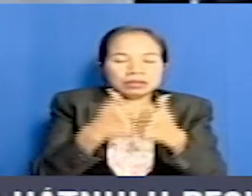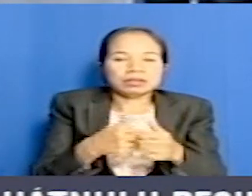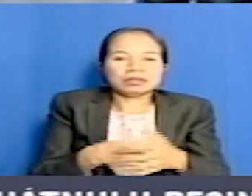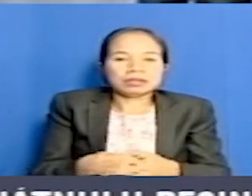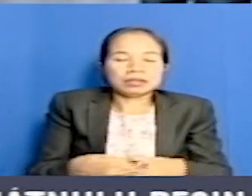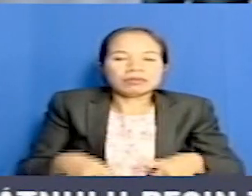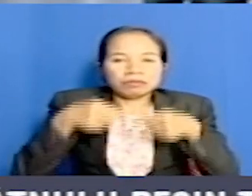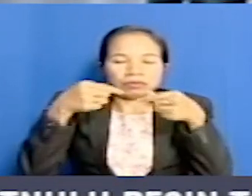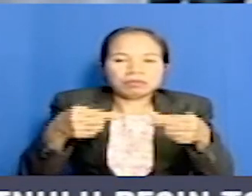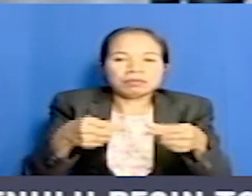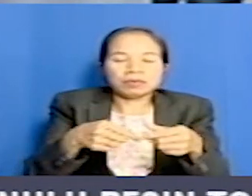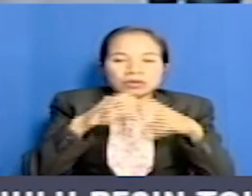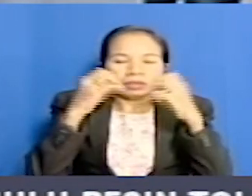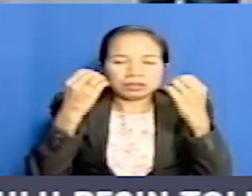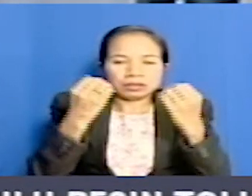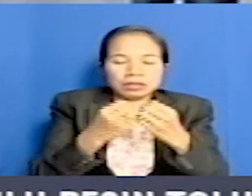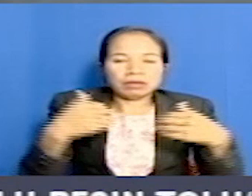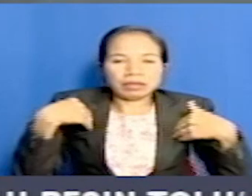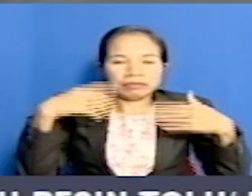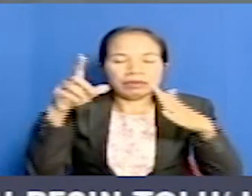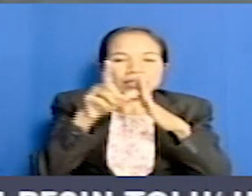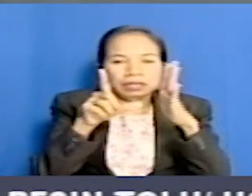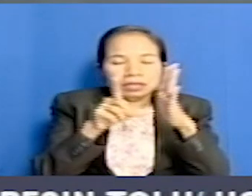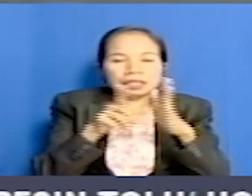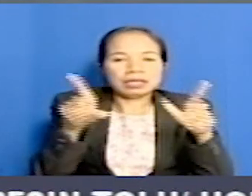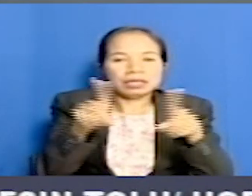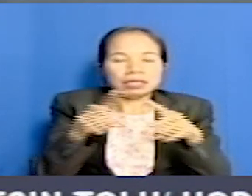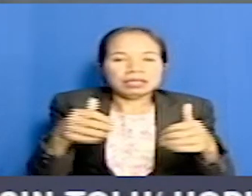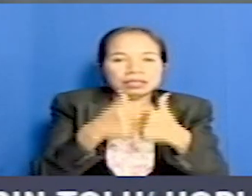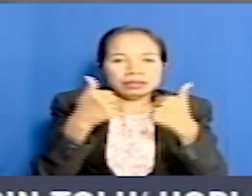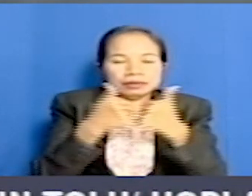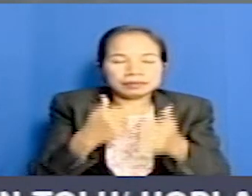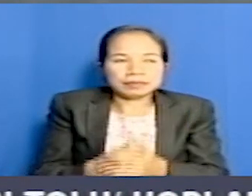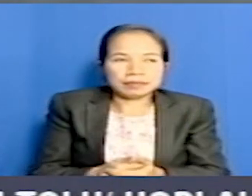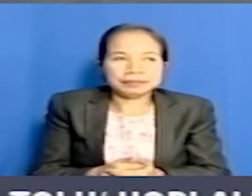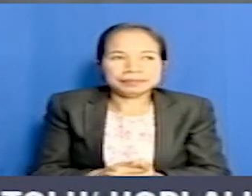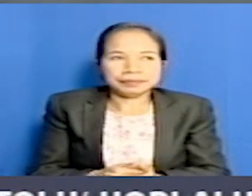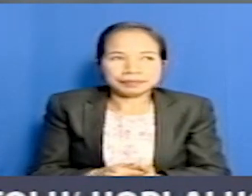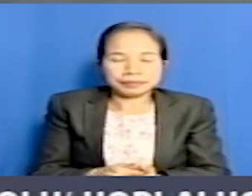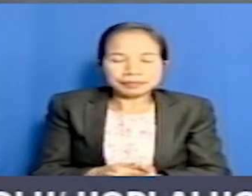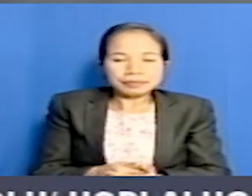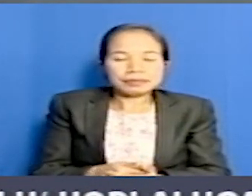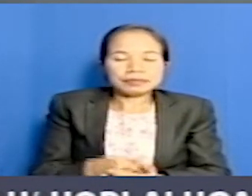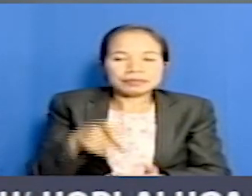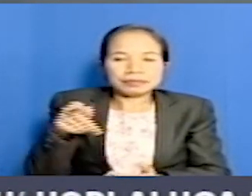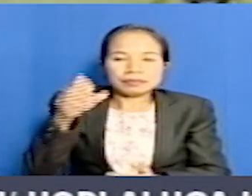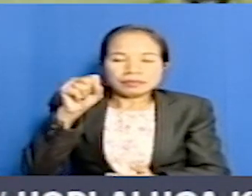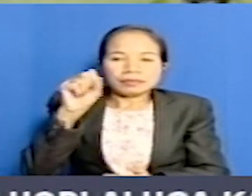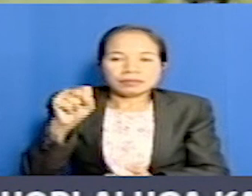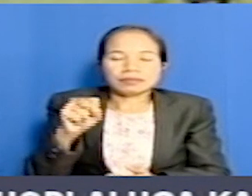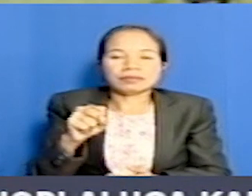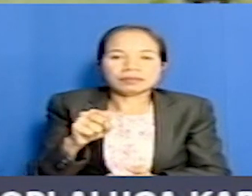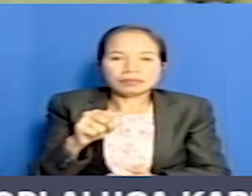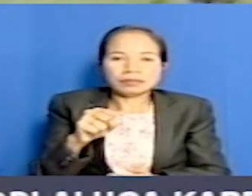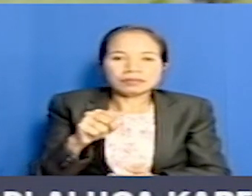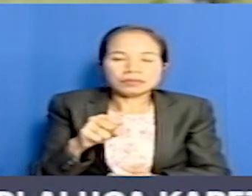na sociedade e a enquadramento modalidade de desporto. Apresentação de Sua Excelência, Secretário de Estado União, Liúcio Política